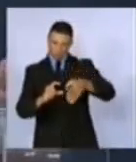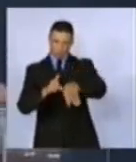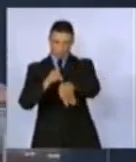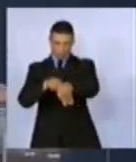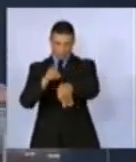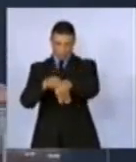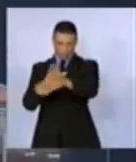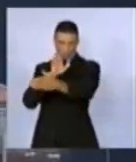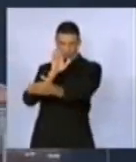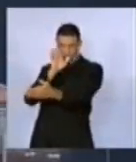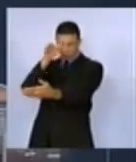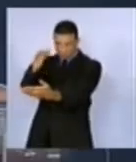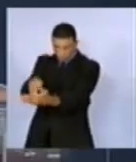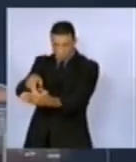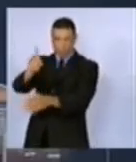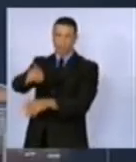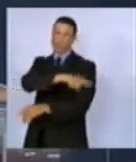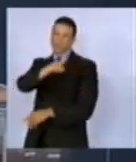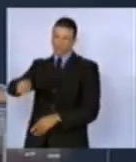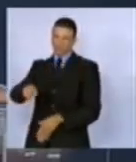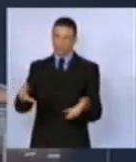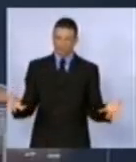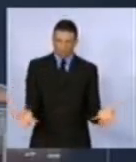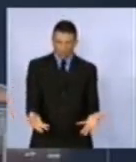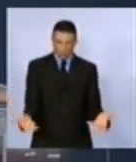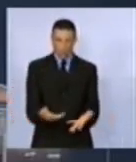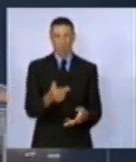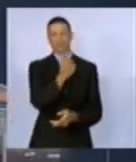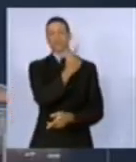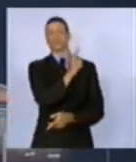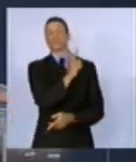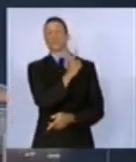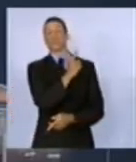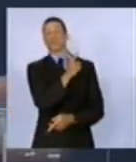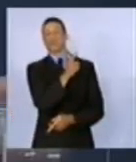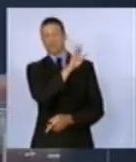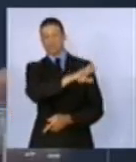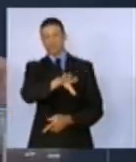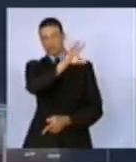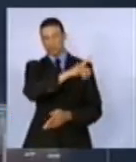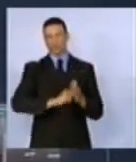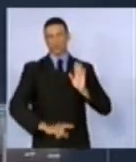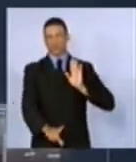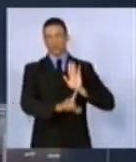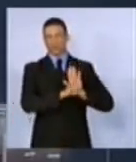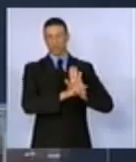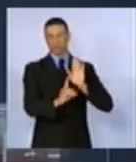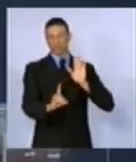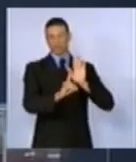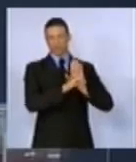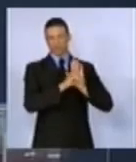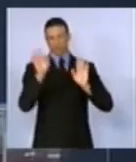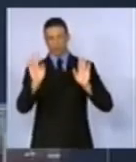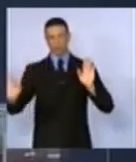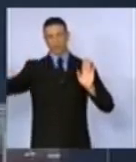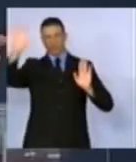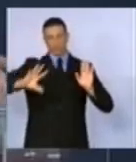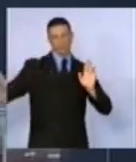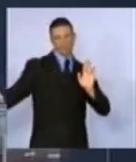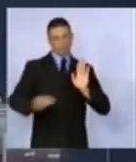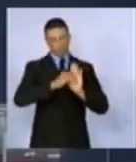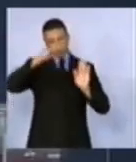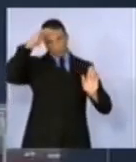anulado então em Goiás hoje nós estamos cumprindo a legislação do Decreto Federal eu